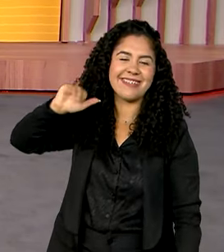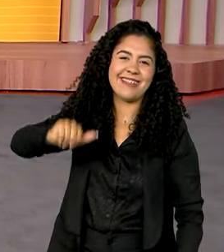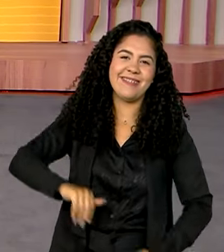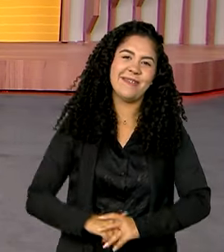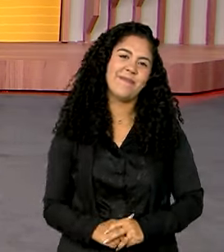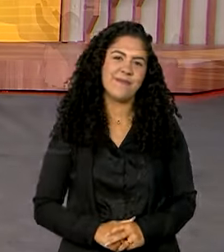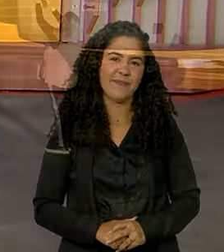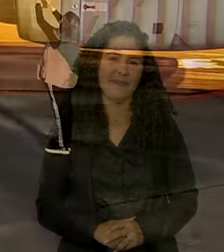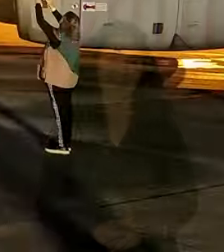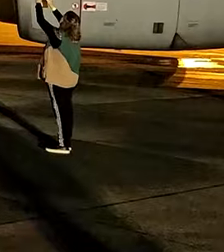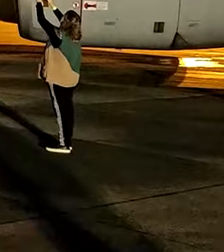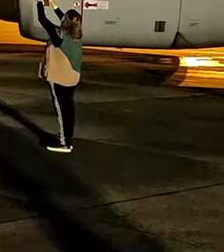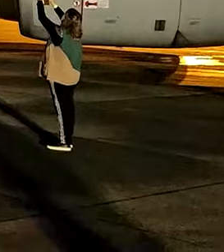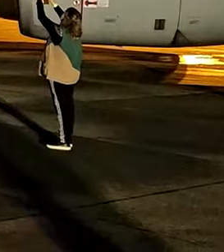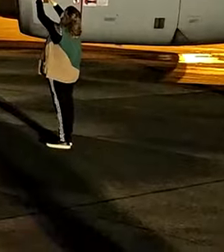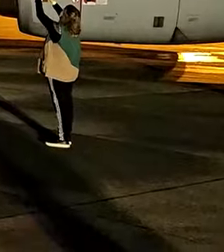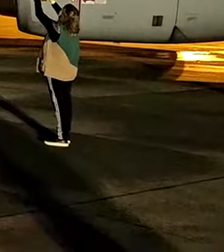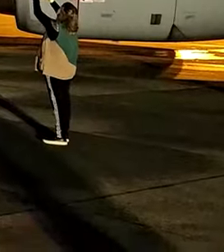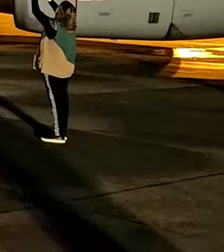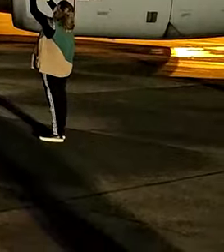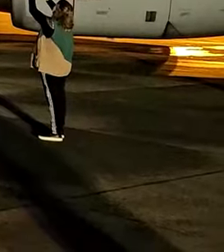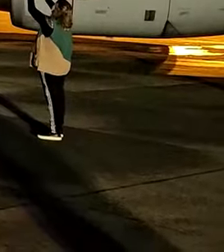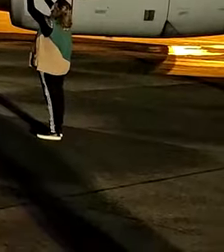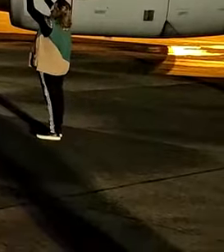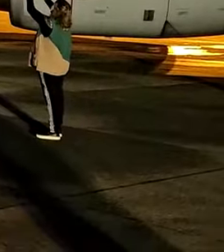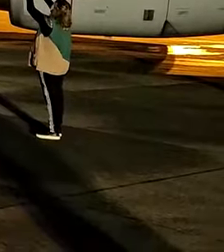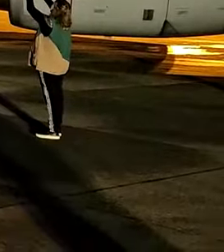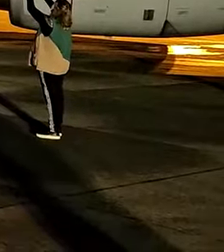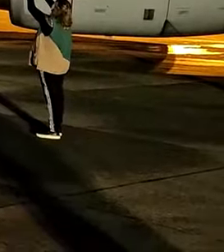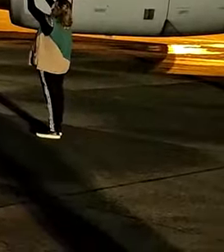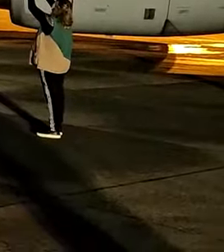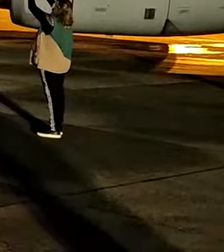Tchau. Tchau. Tchau.